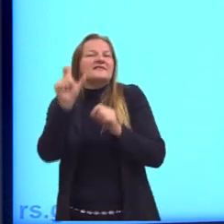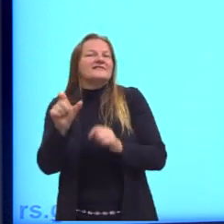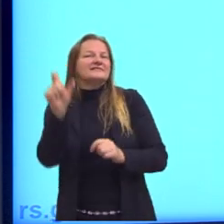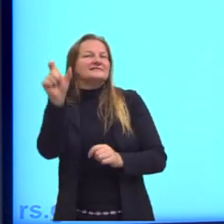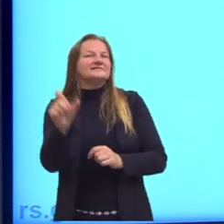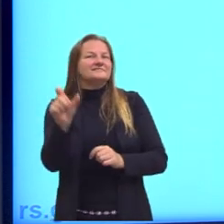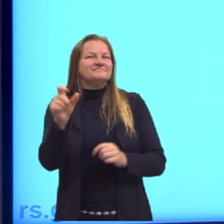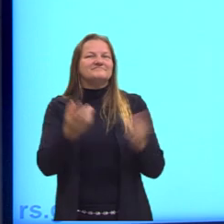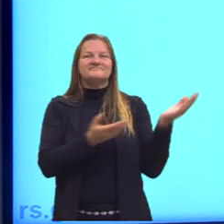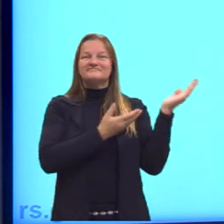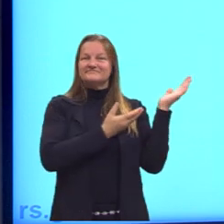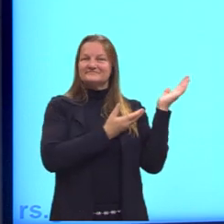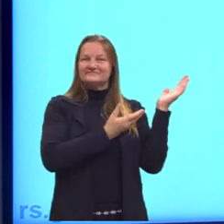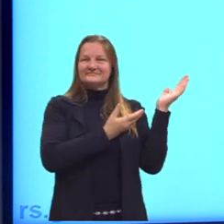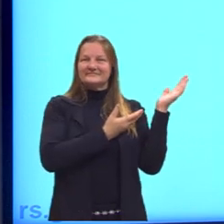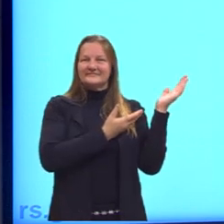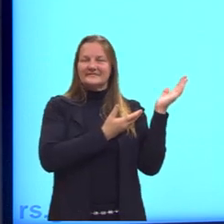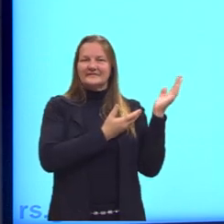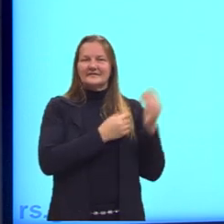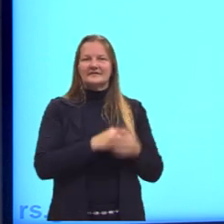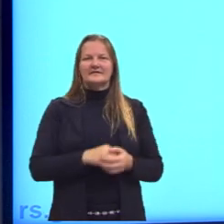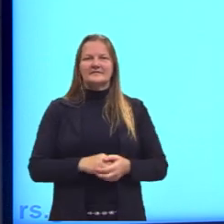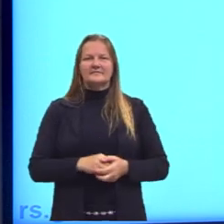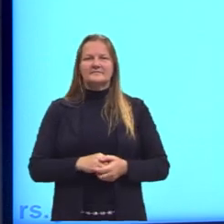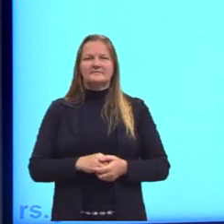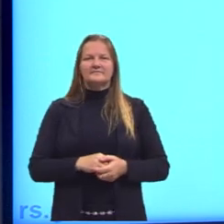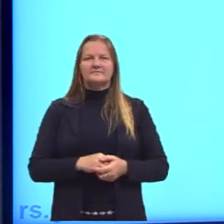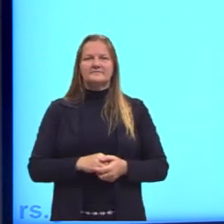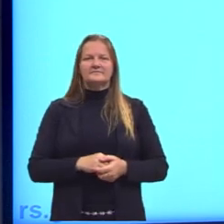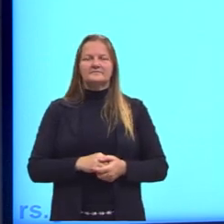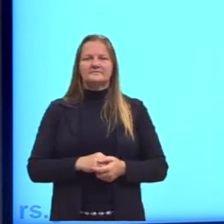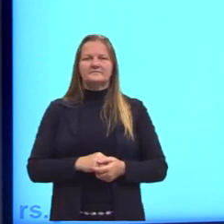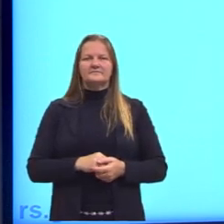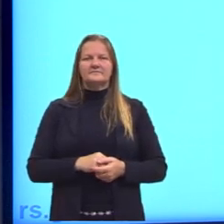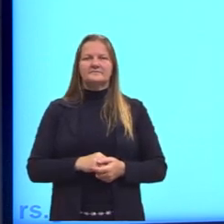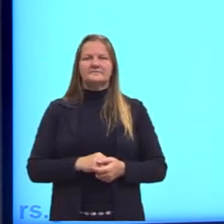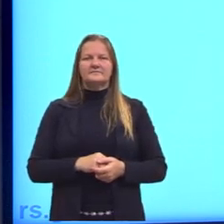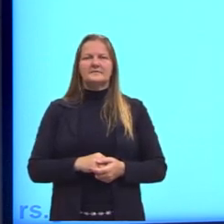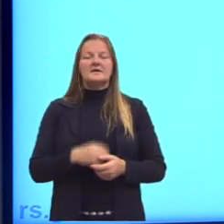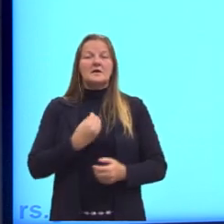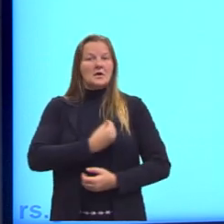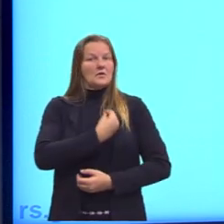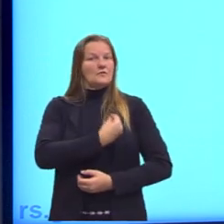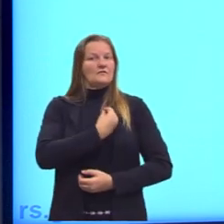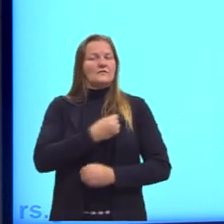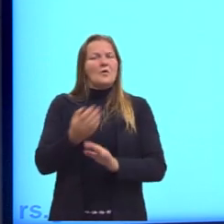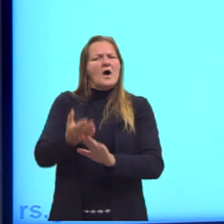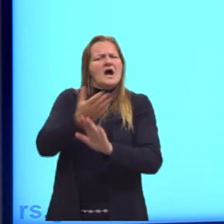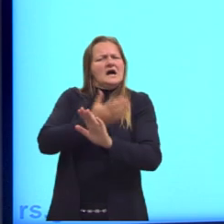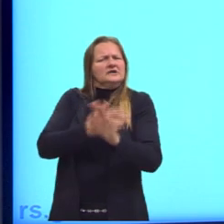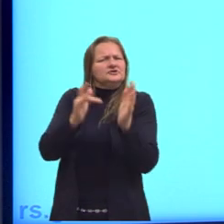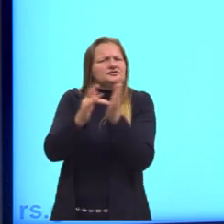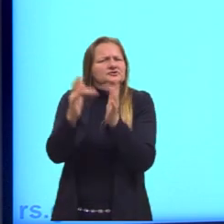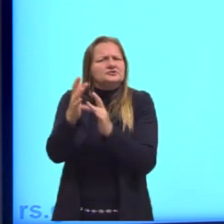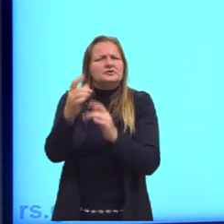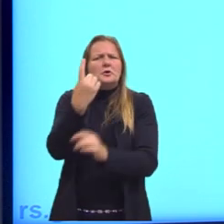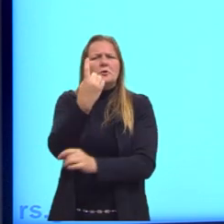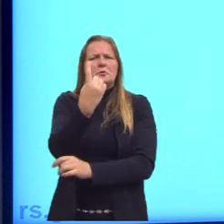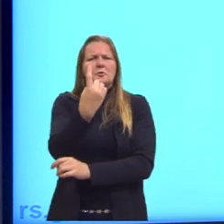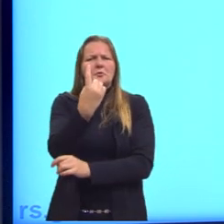Arquimedes é a hora que mede é de siracusa é o nome mais específico então Ele viveu antes de Cristo né